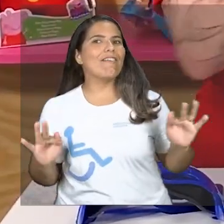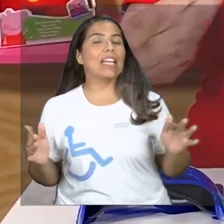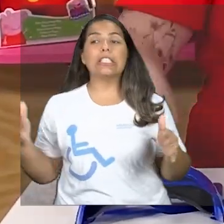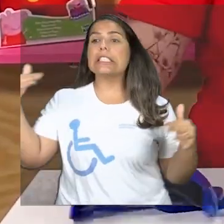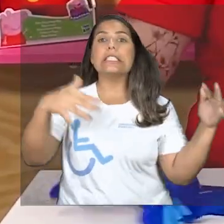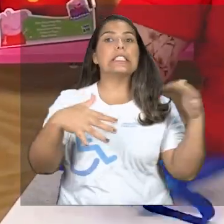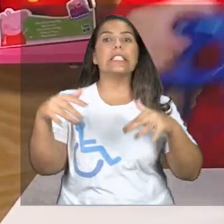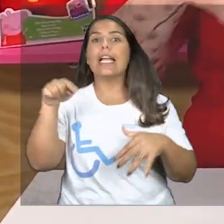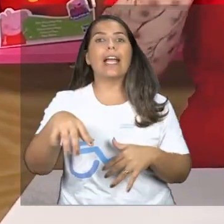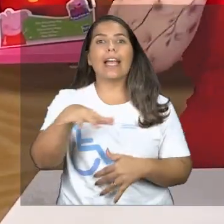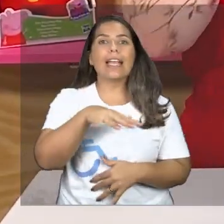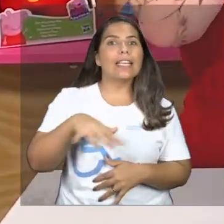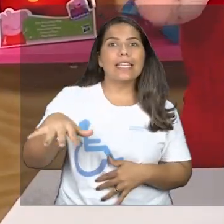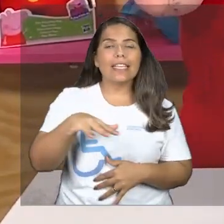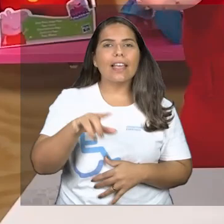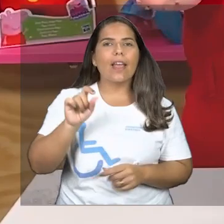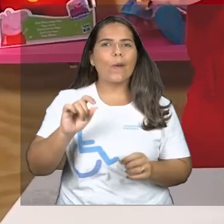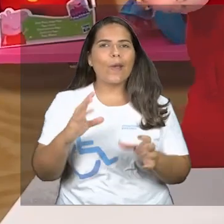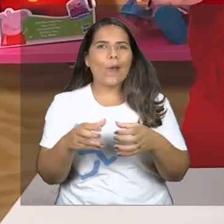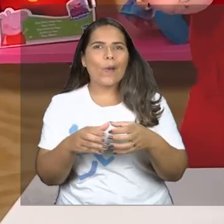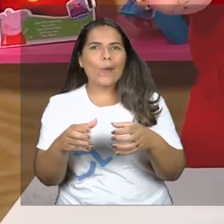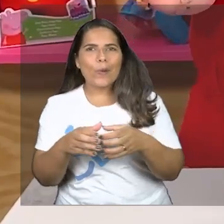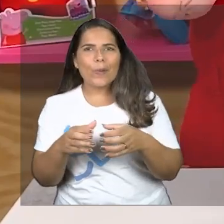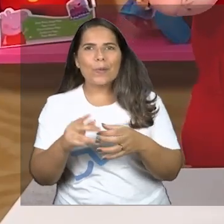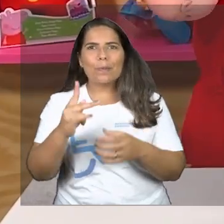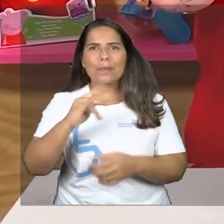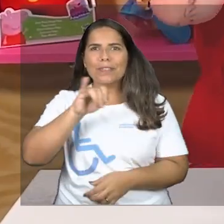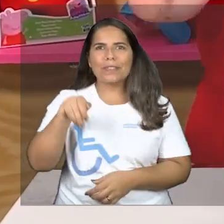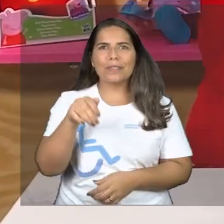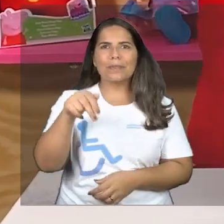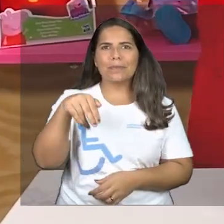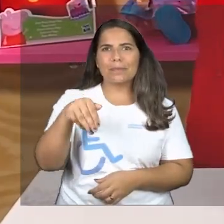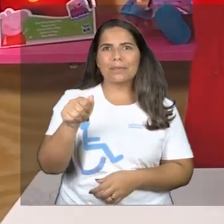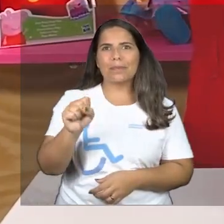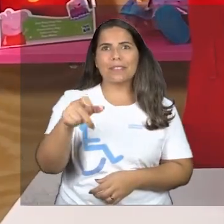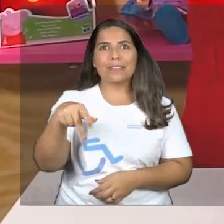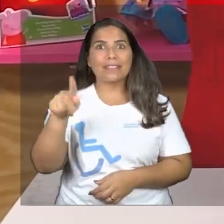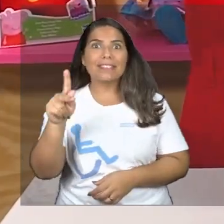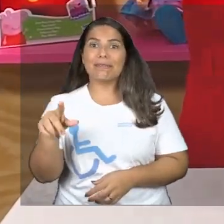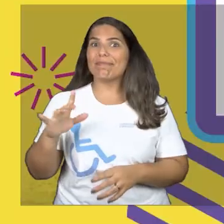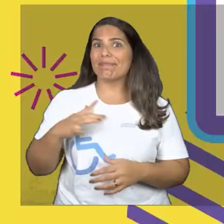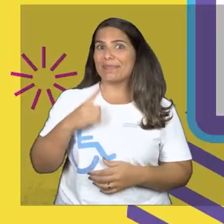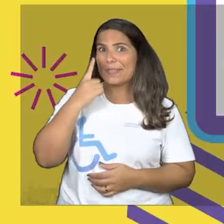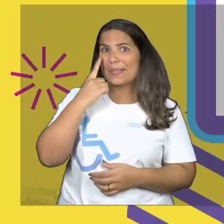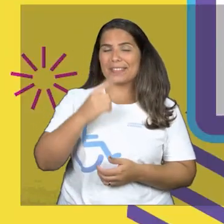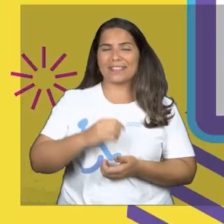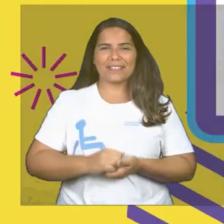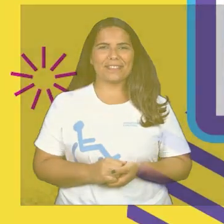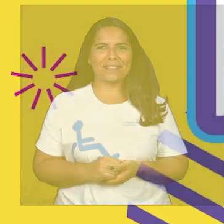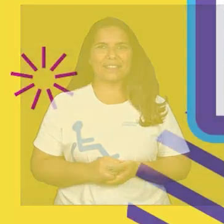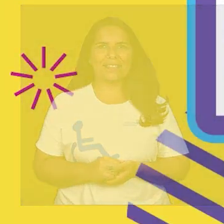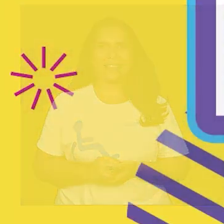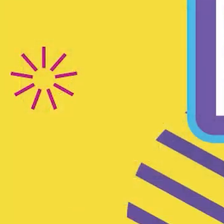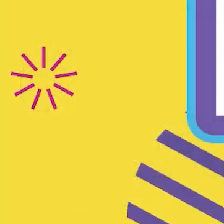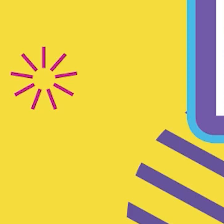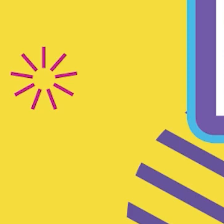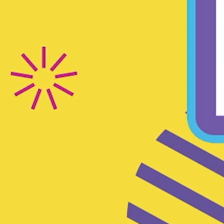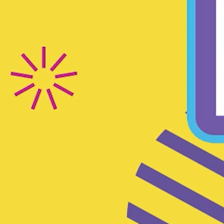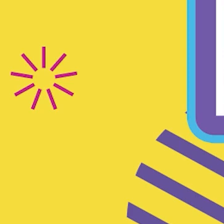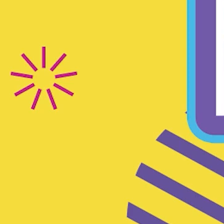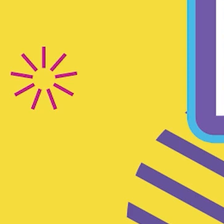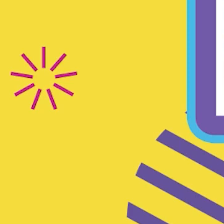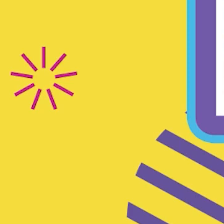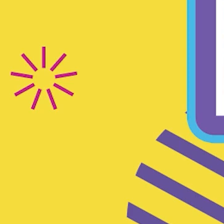vai invadir o estúdio aqui do RapTube é a galera do PJ Masks. Olha eles aqui. PJ Masks, somos PJ